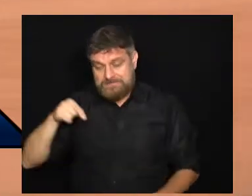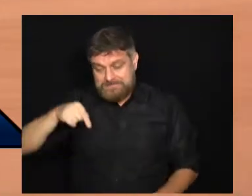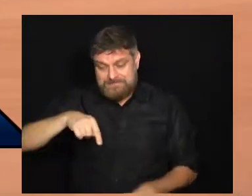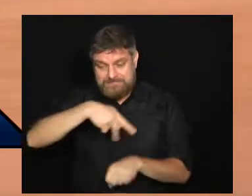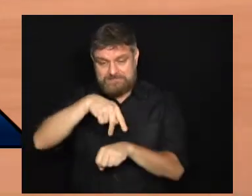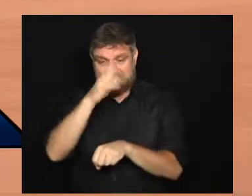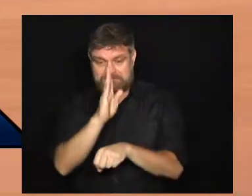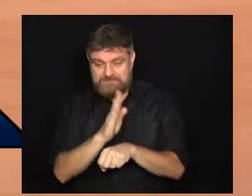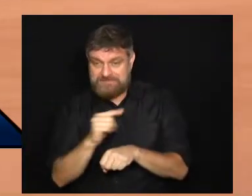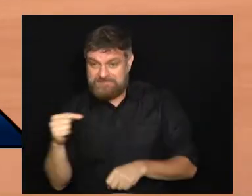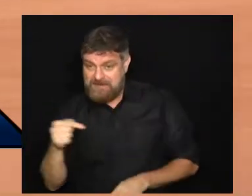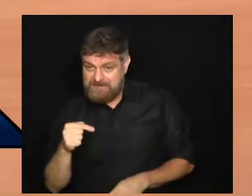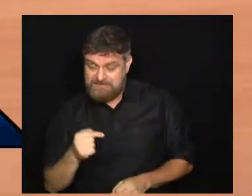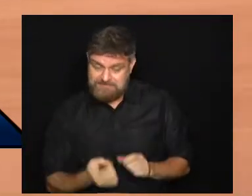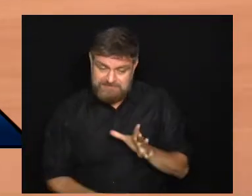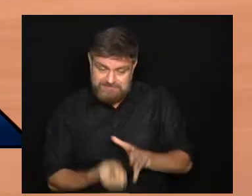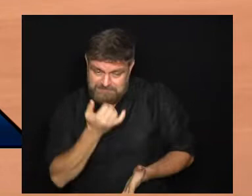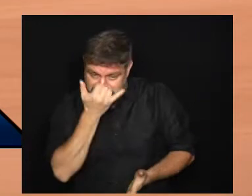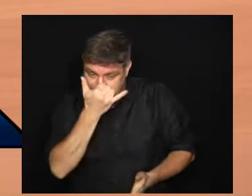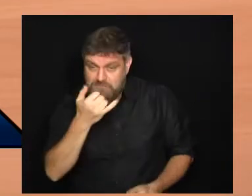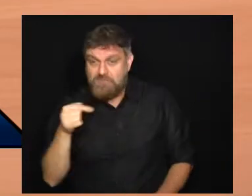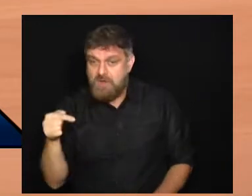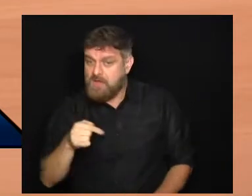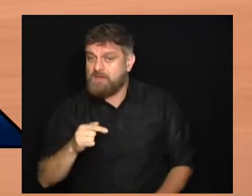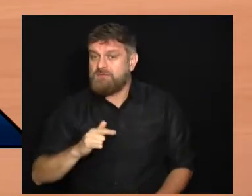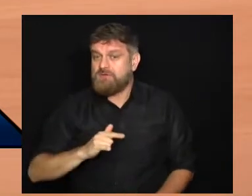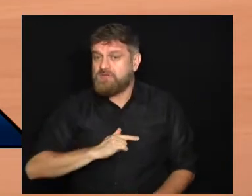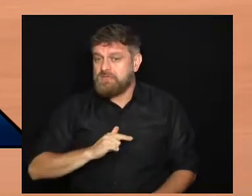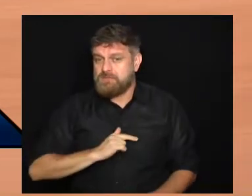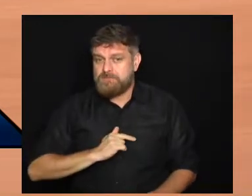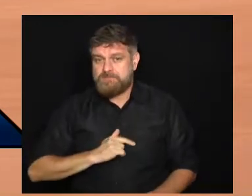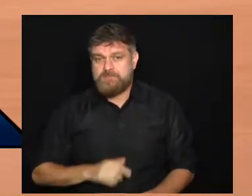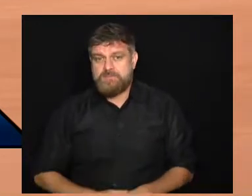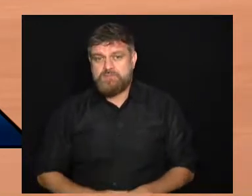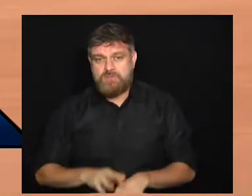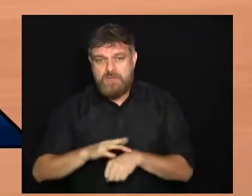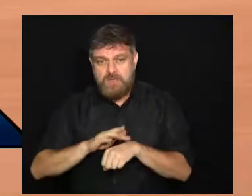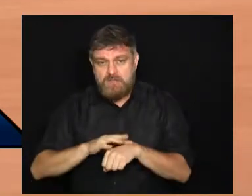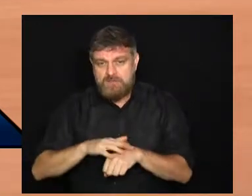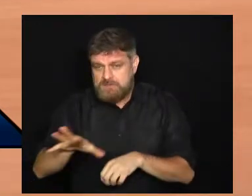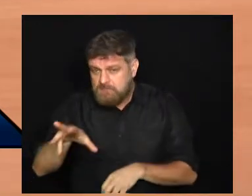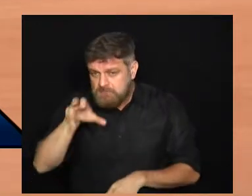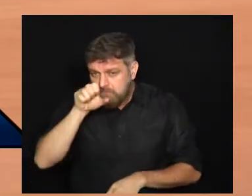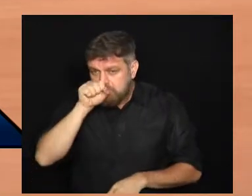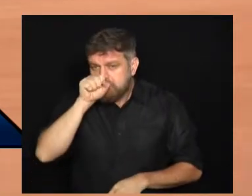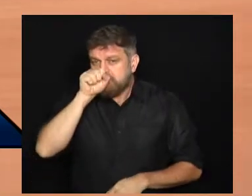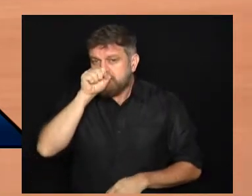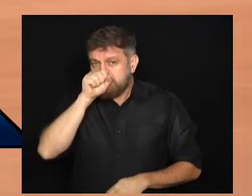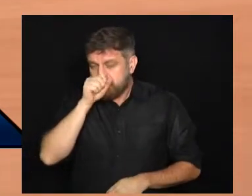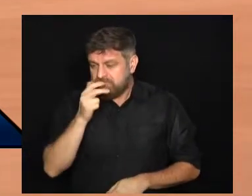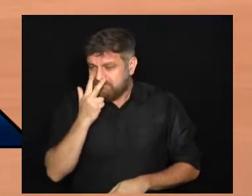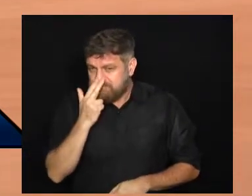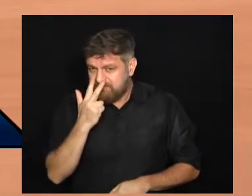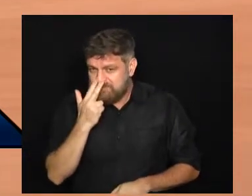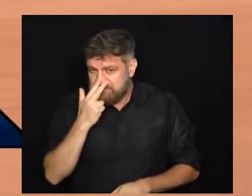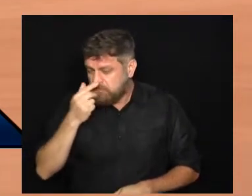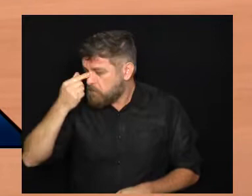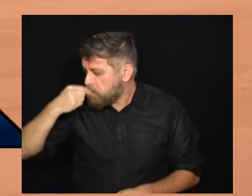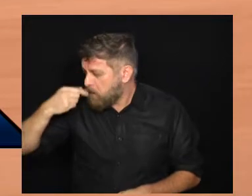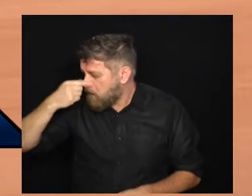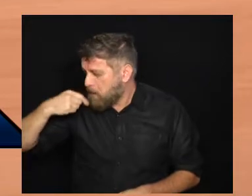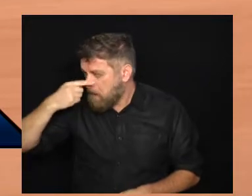a gente provavelmente vai ter aí um quadro de doença respiratória, viral, né, parecido com os